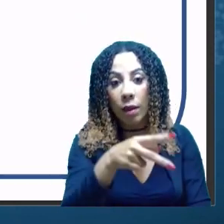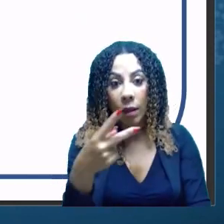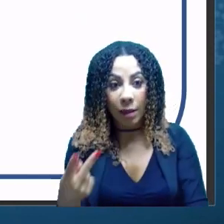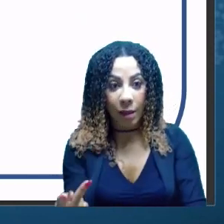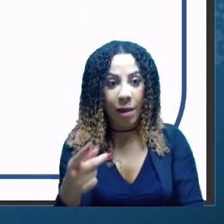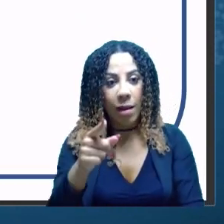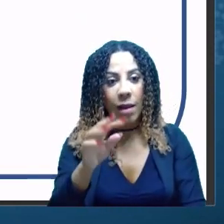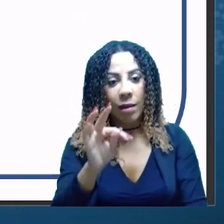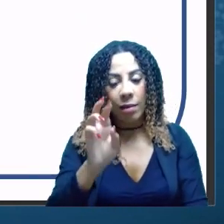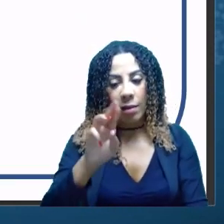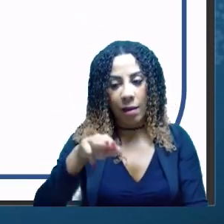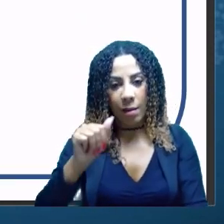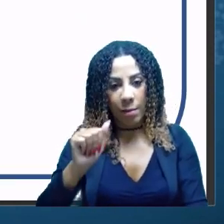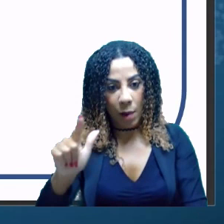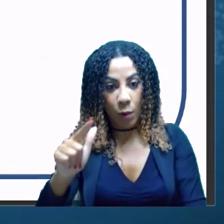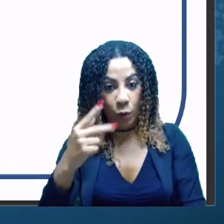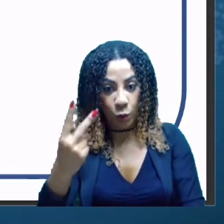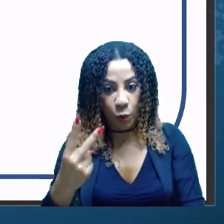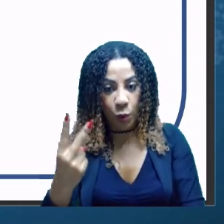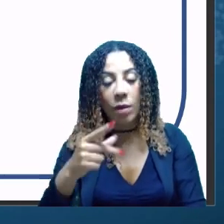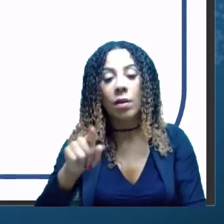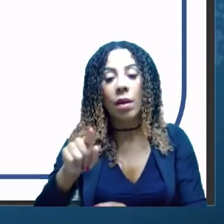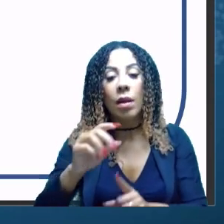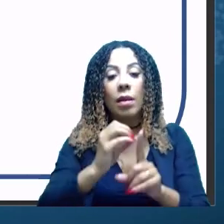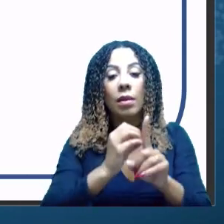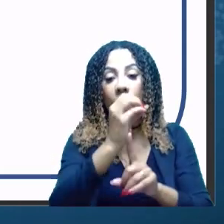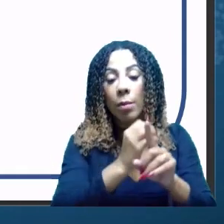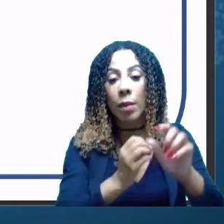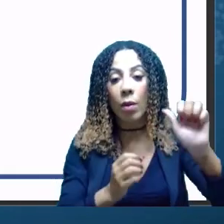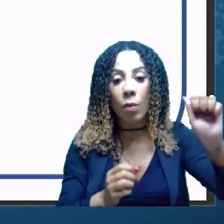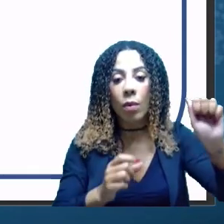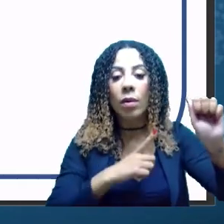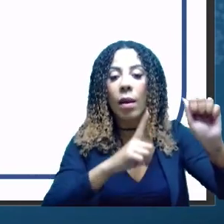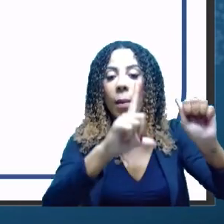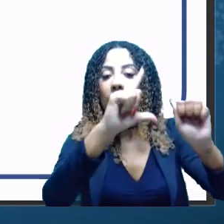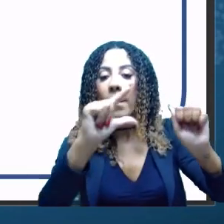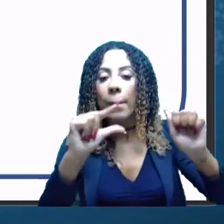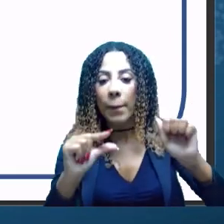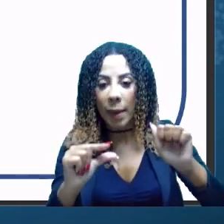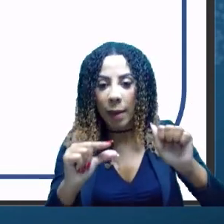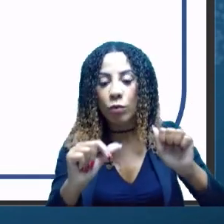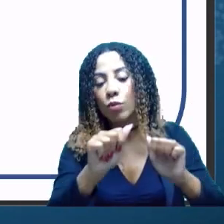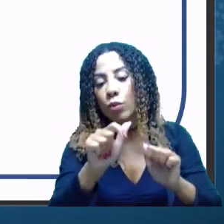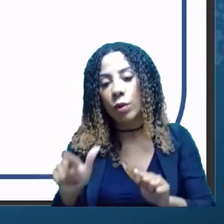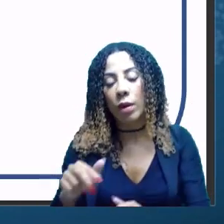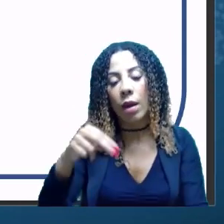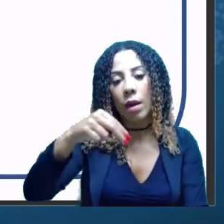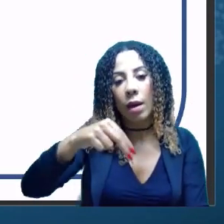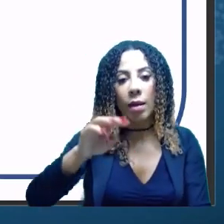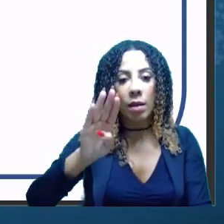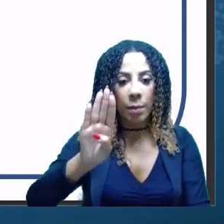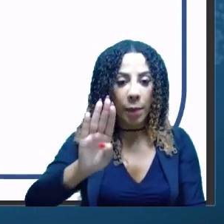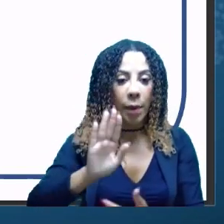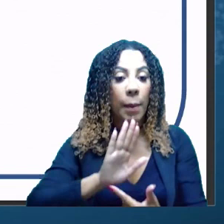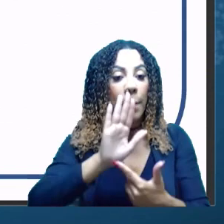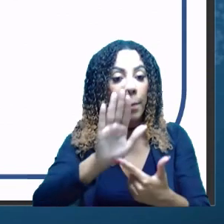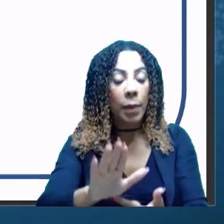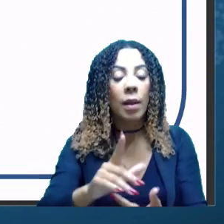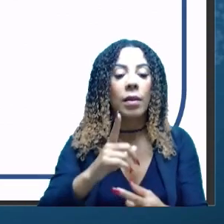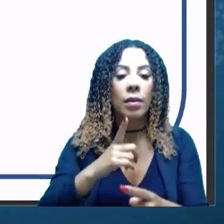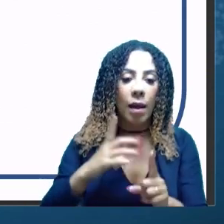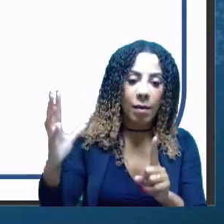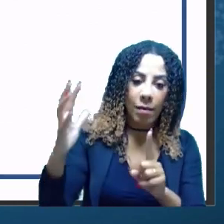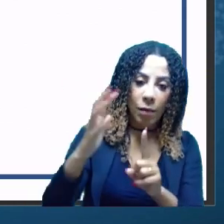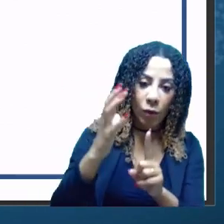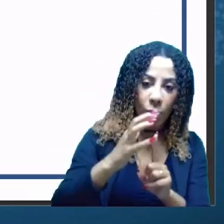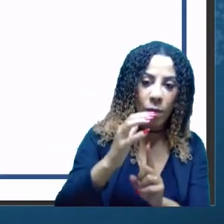a proteína NA ela apresentou uma menor temperatura de transição do que a proteína NB, mostrando, então, que há uma influência do ácido nucleico na temperatura